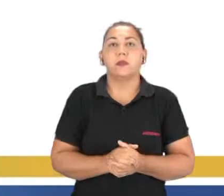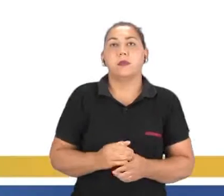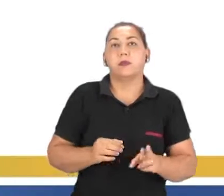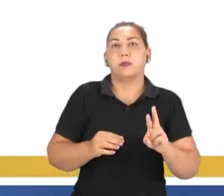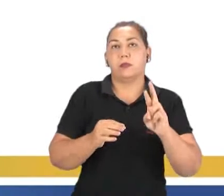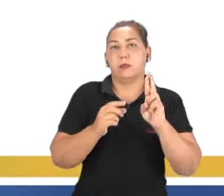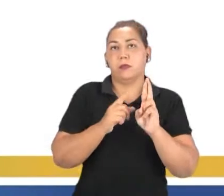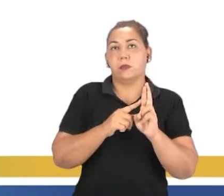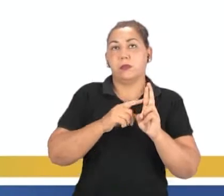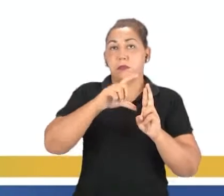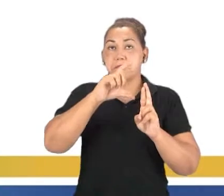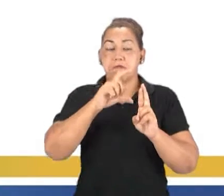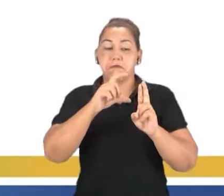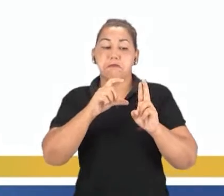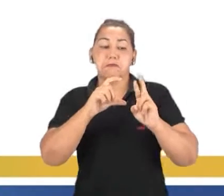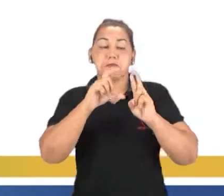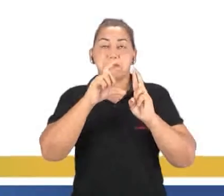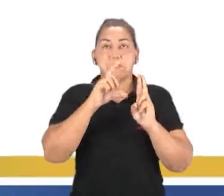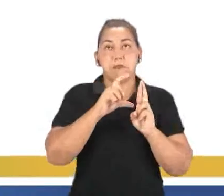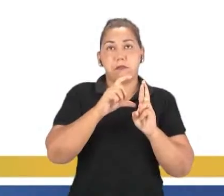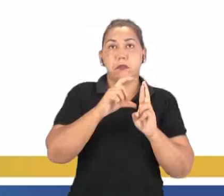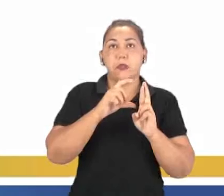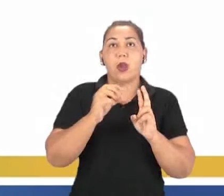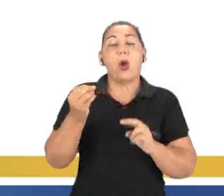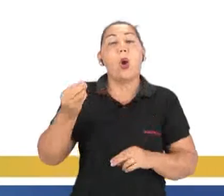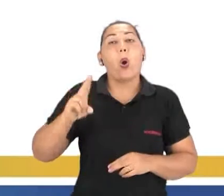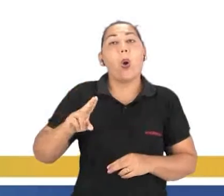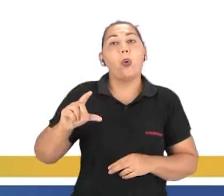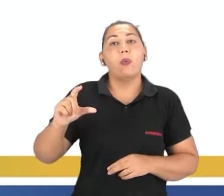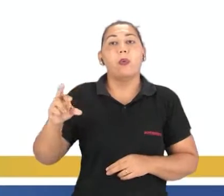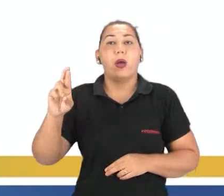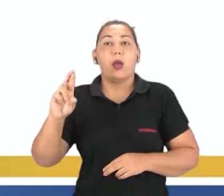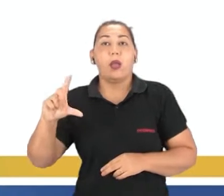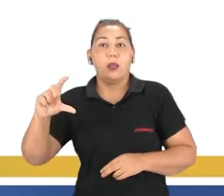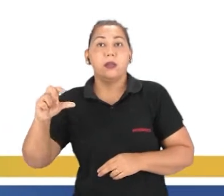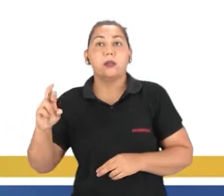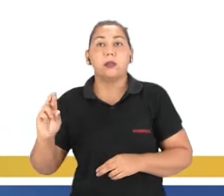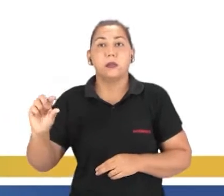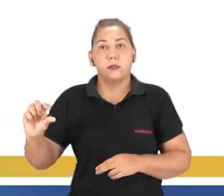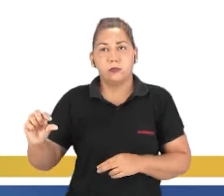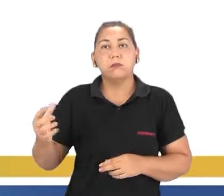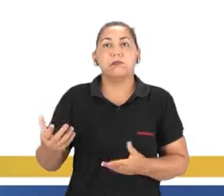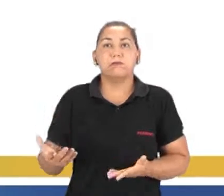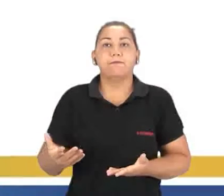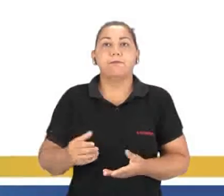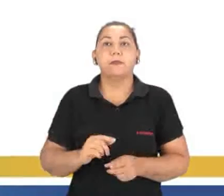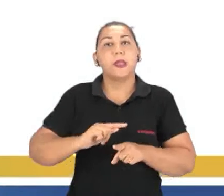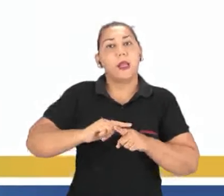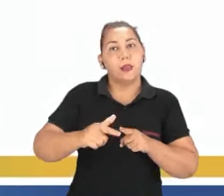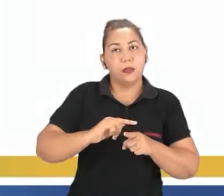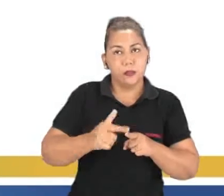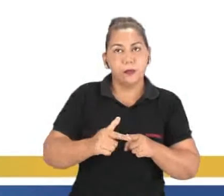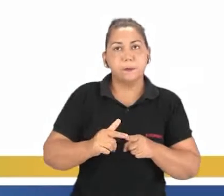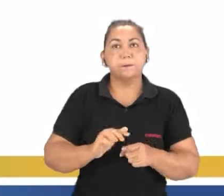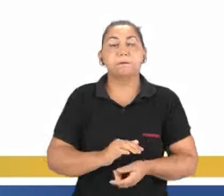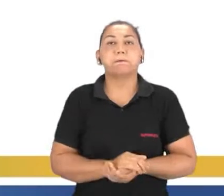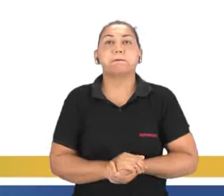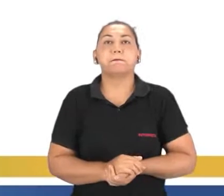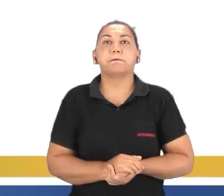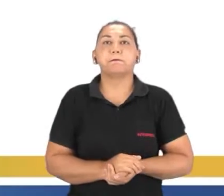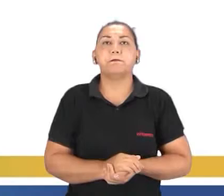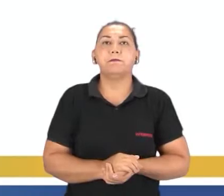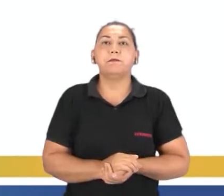ou Rzão, Rzinho vão determinar uma planta com textura, com ervilha com textura lisa. Já a rugosa